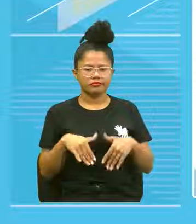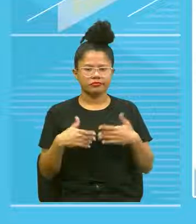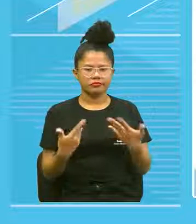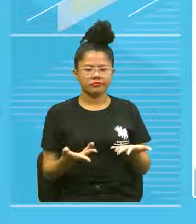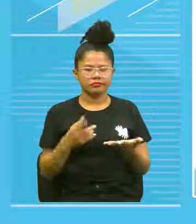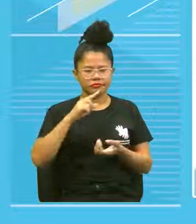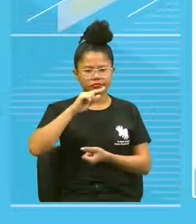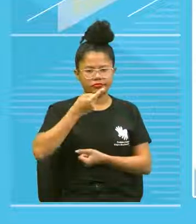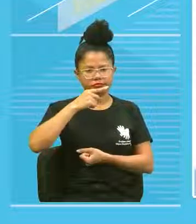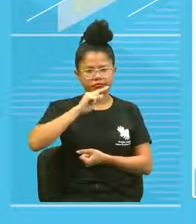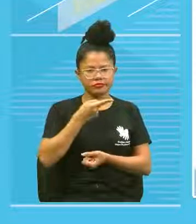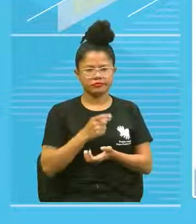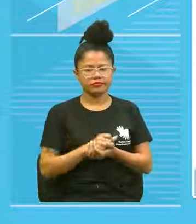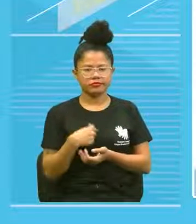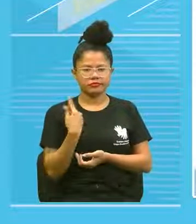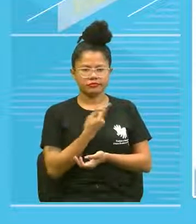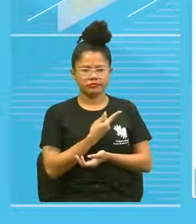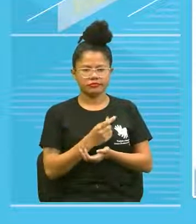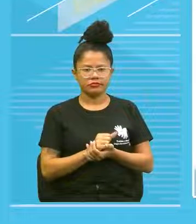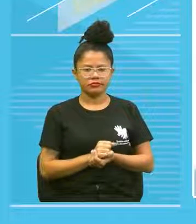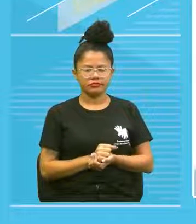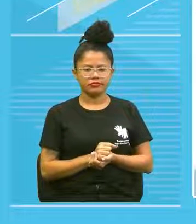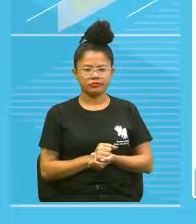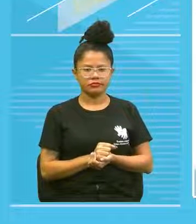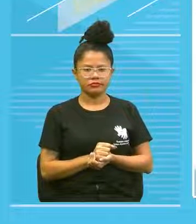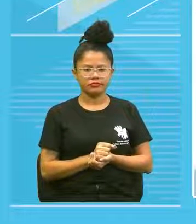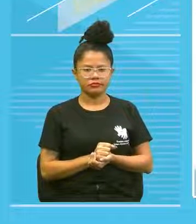a cana-de-açúcar nosso